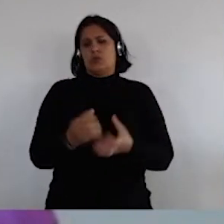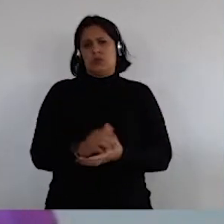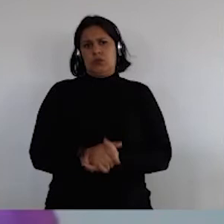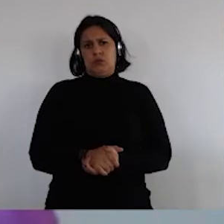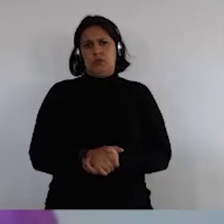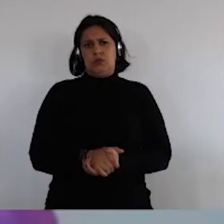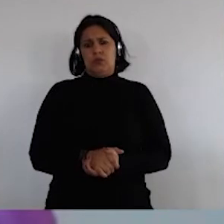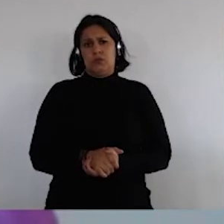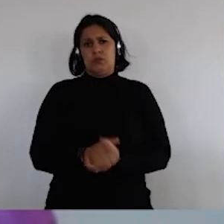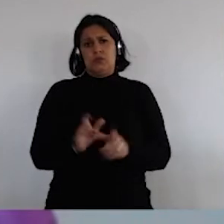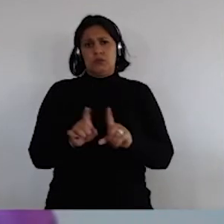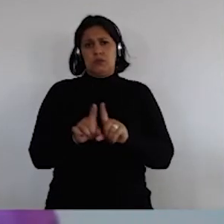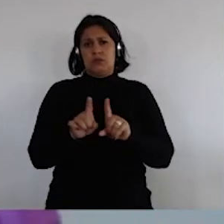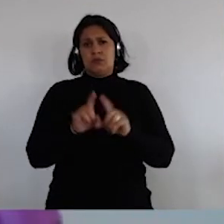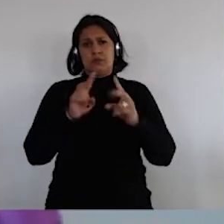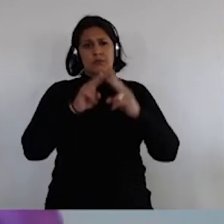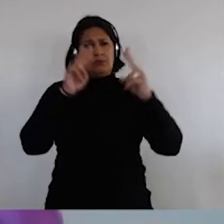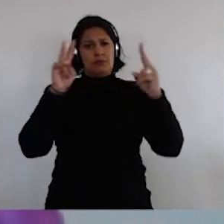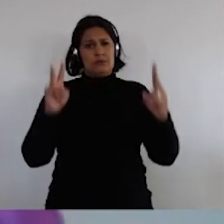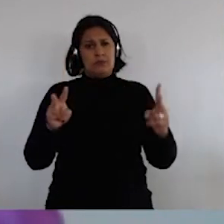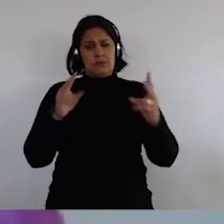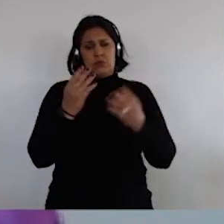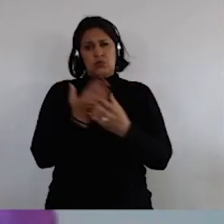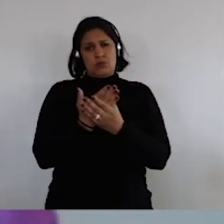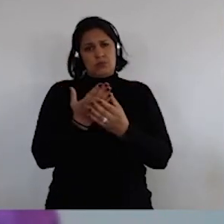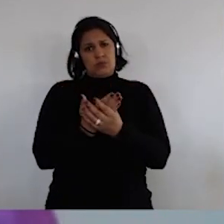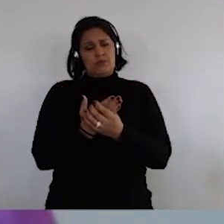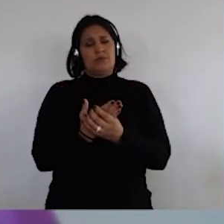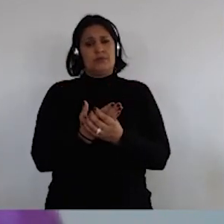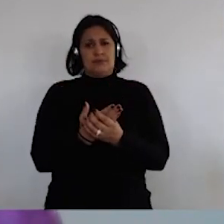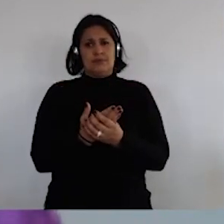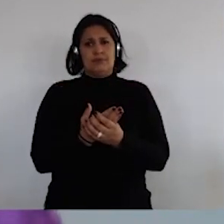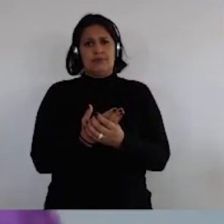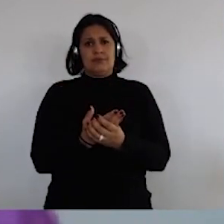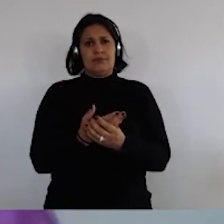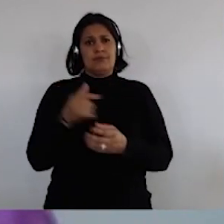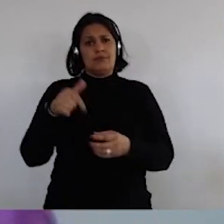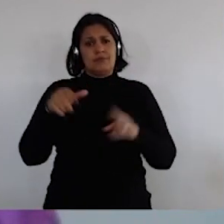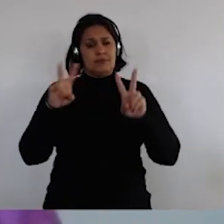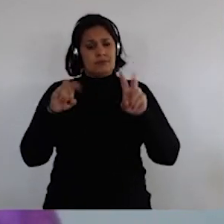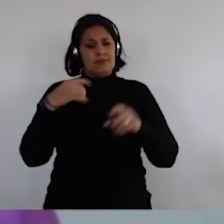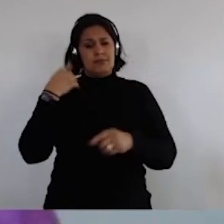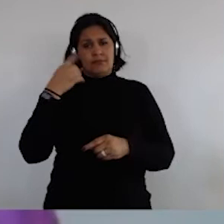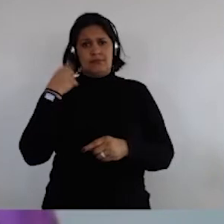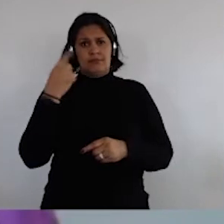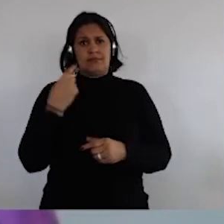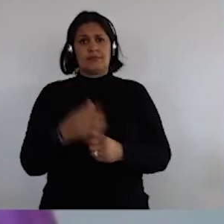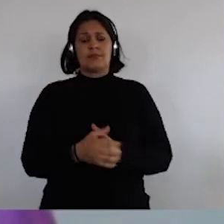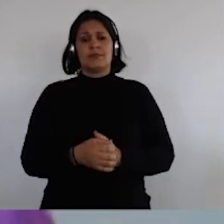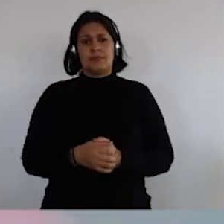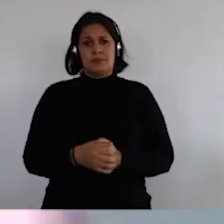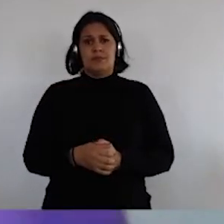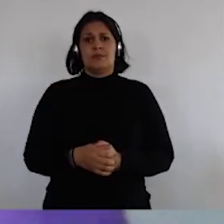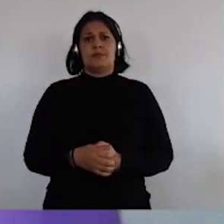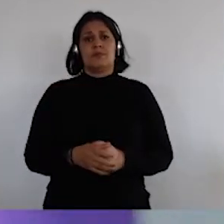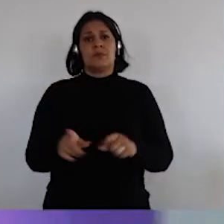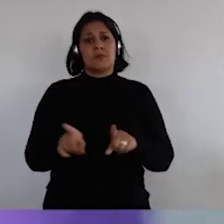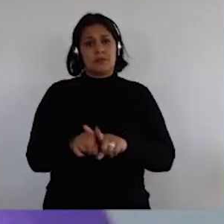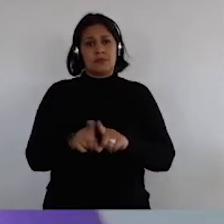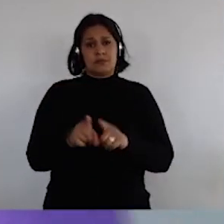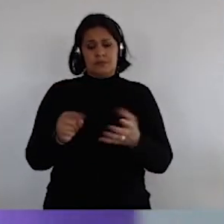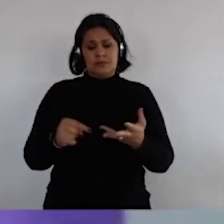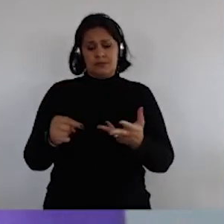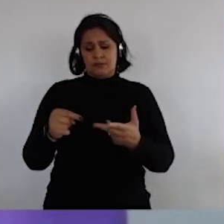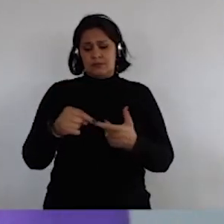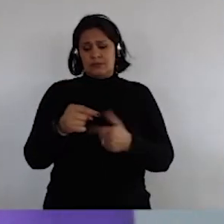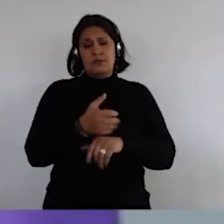da virtualização dos processos sobre a advocacia e as prerrogativas nos